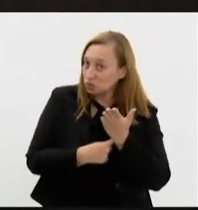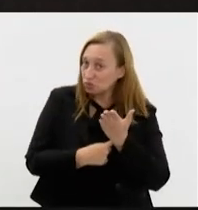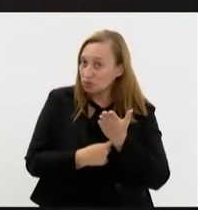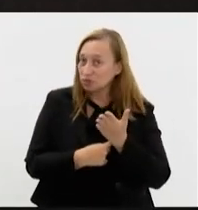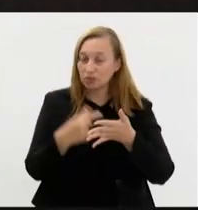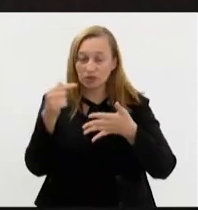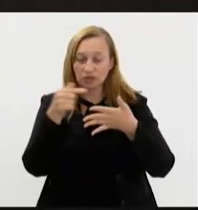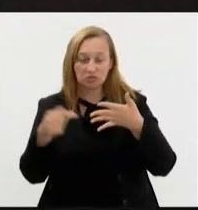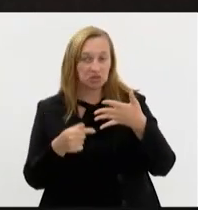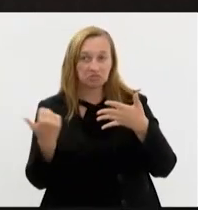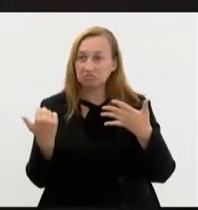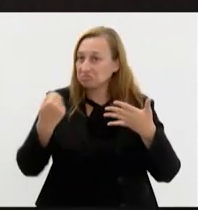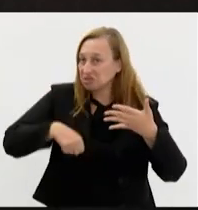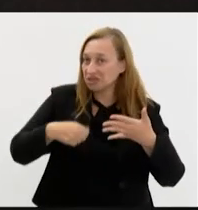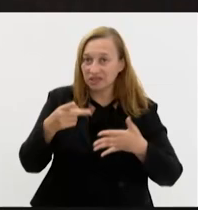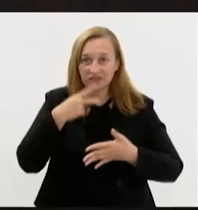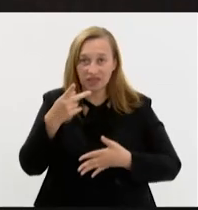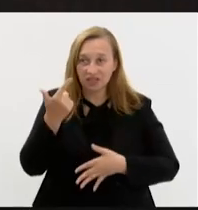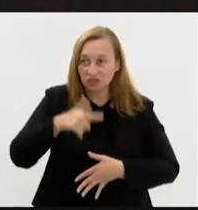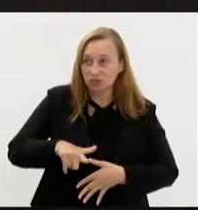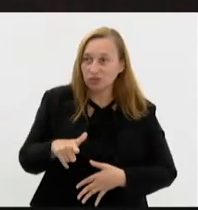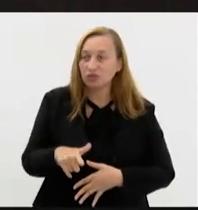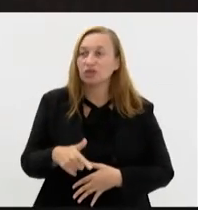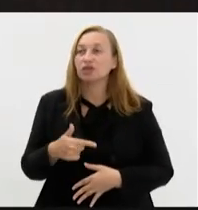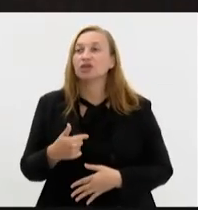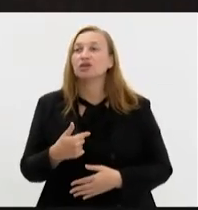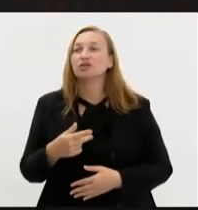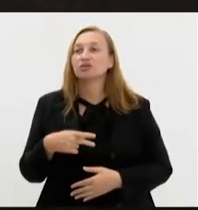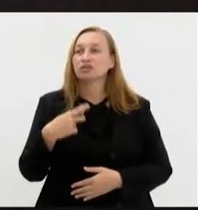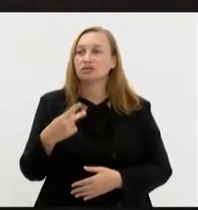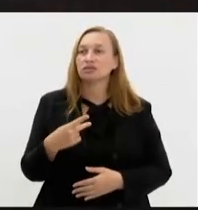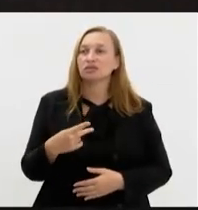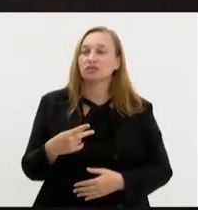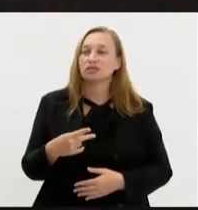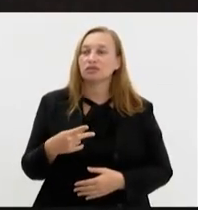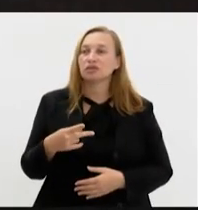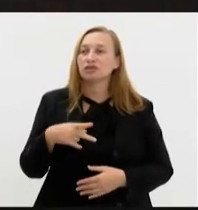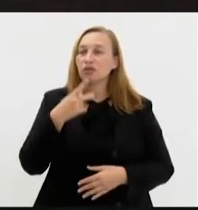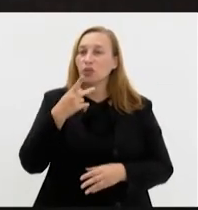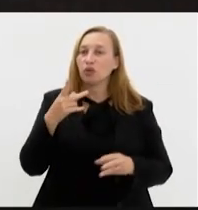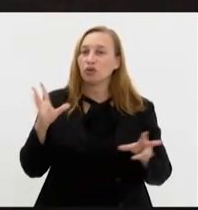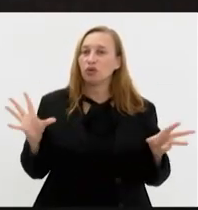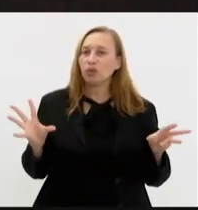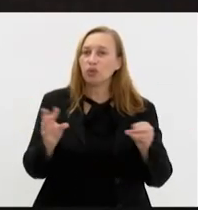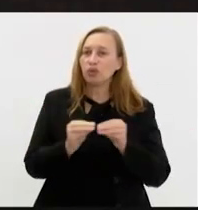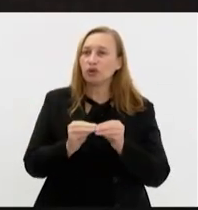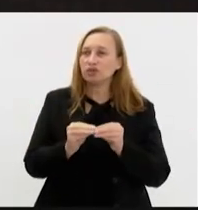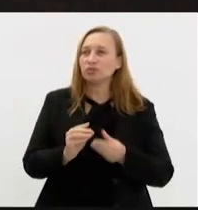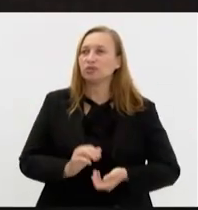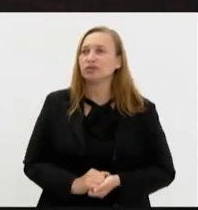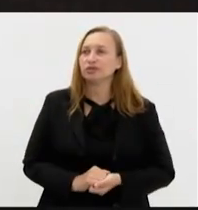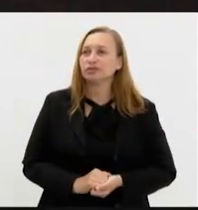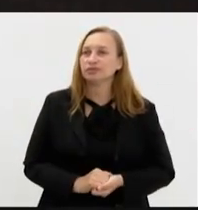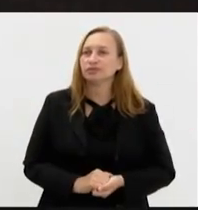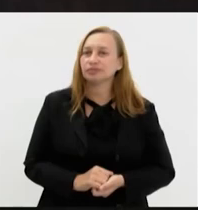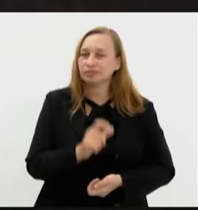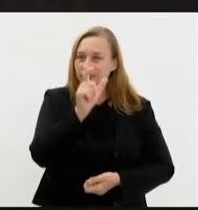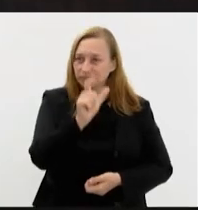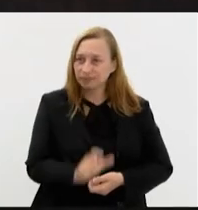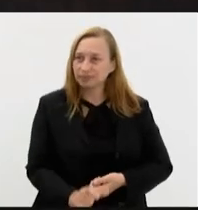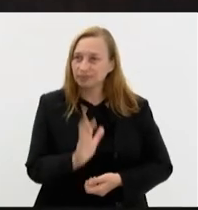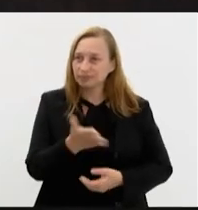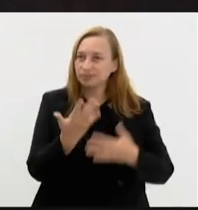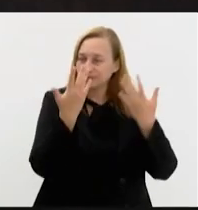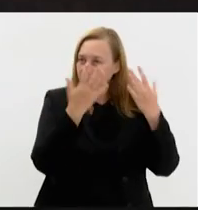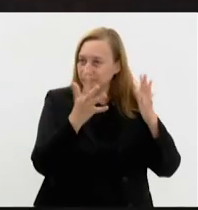aspectos que eu não precisarei mais abordar e Vou abreviar tendo um discurso curto ministra edlene na sua pessoa de an mão eu já